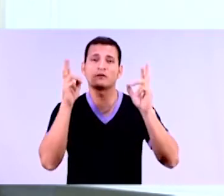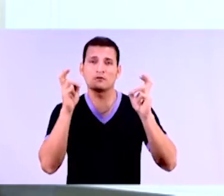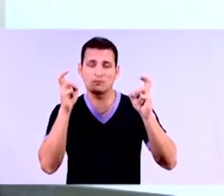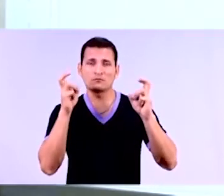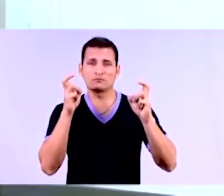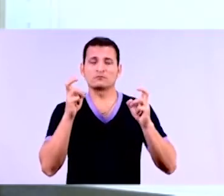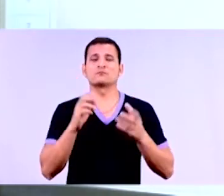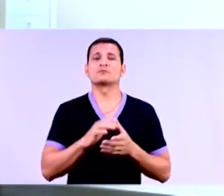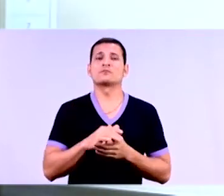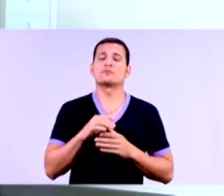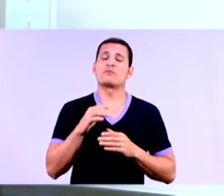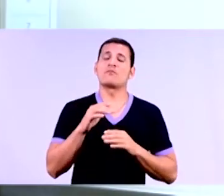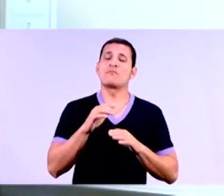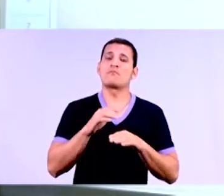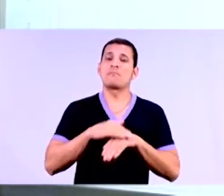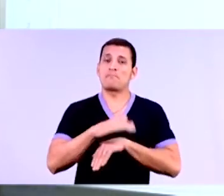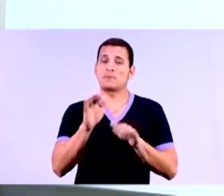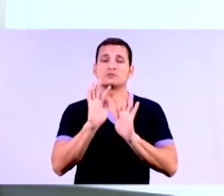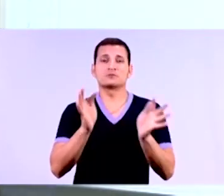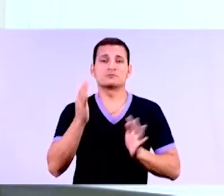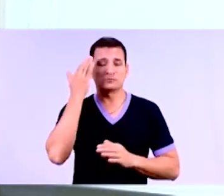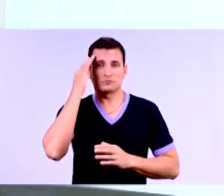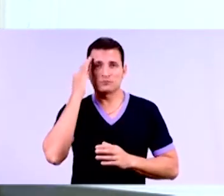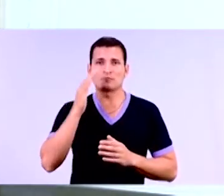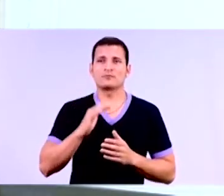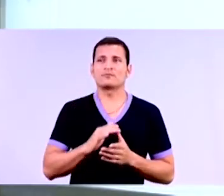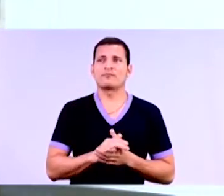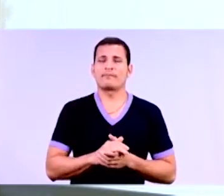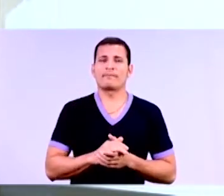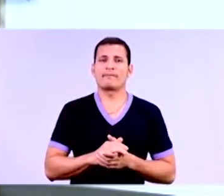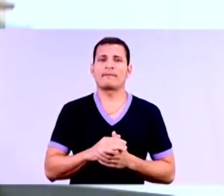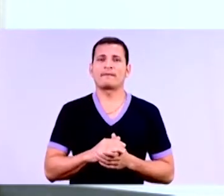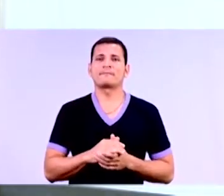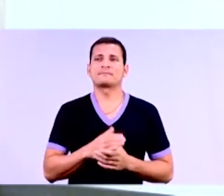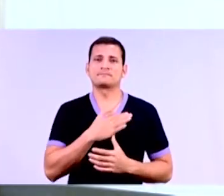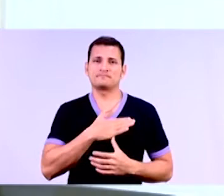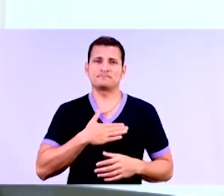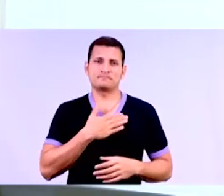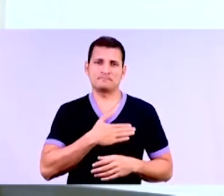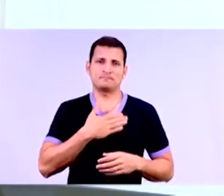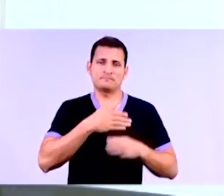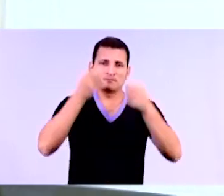mais simples de entender. Gostaria de falar também sobre